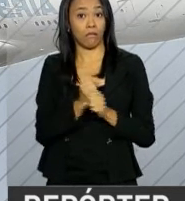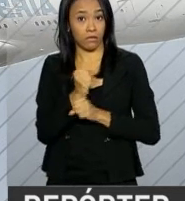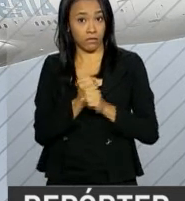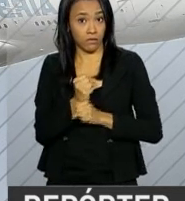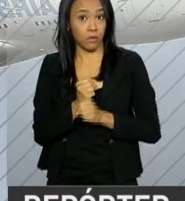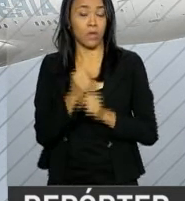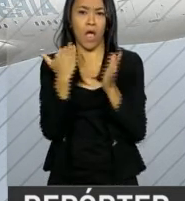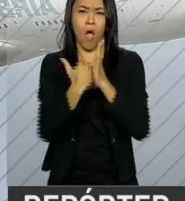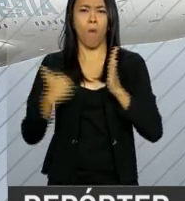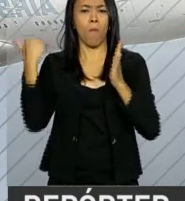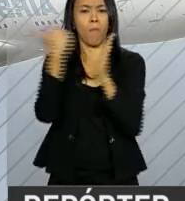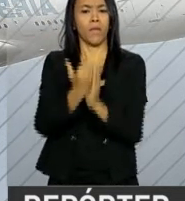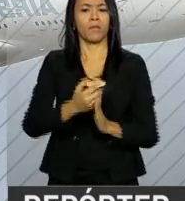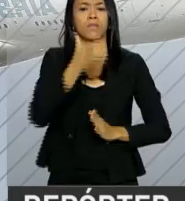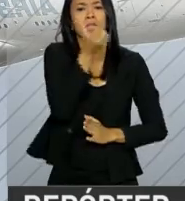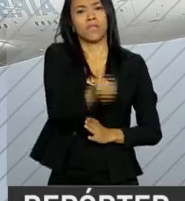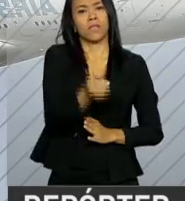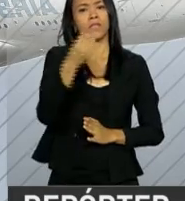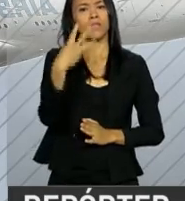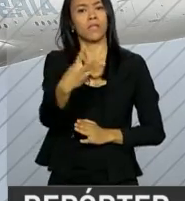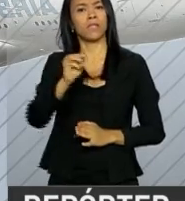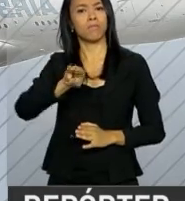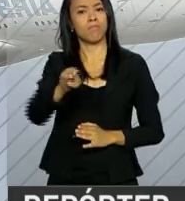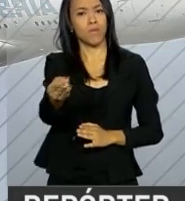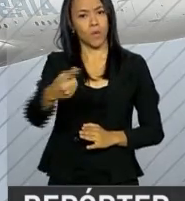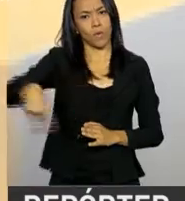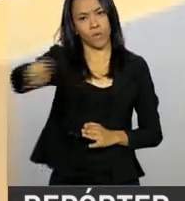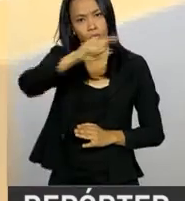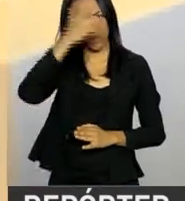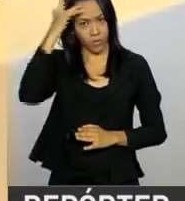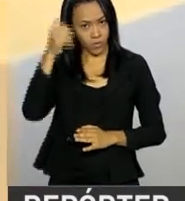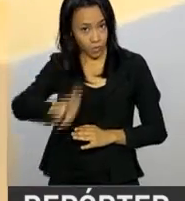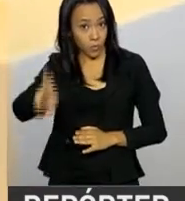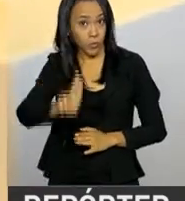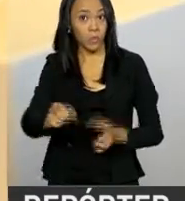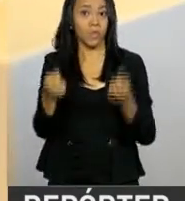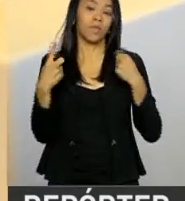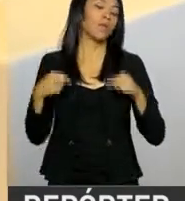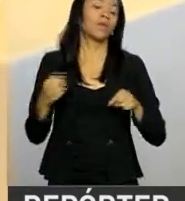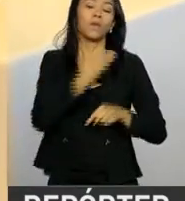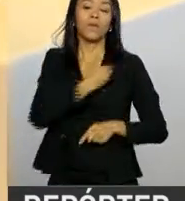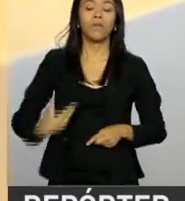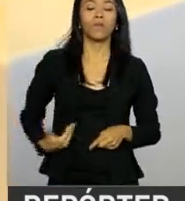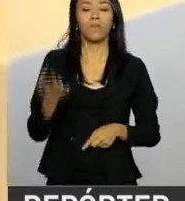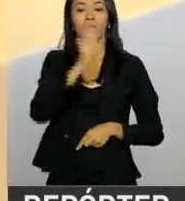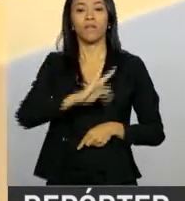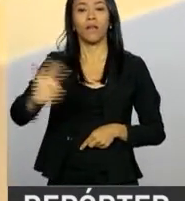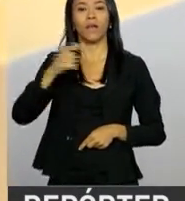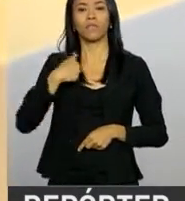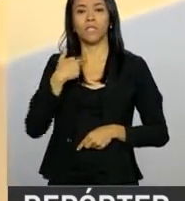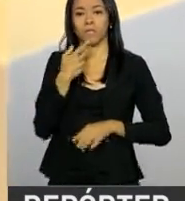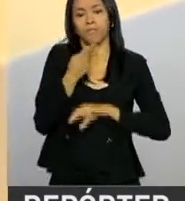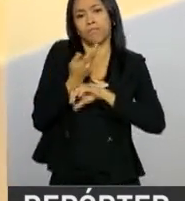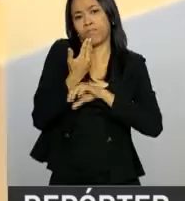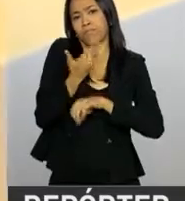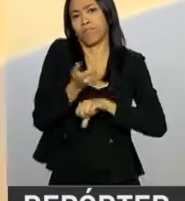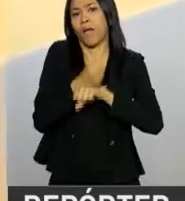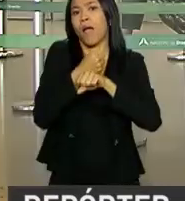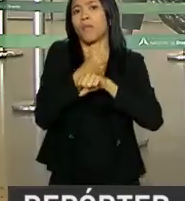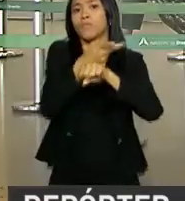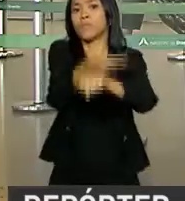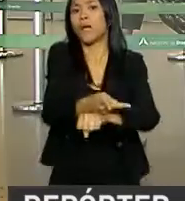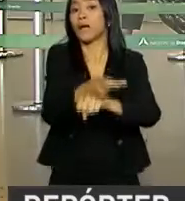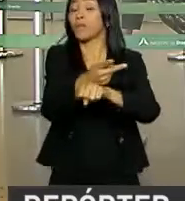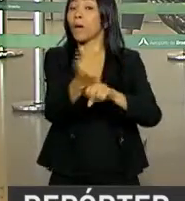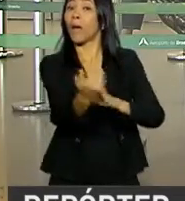aumento de 63 milhões de passageiros o governo federal tem buscado o apoio da iniciativa privada para